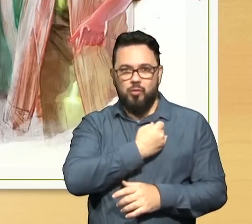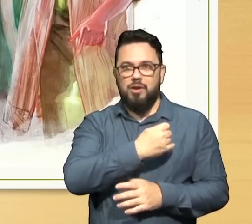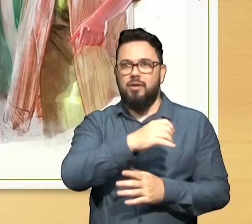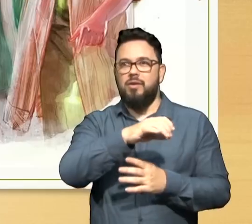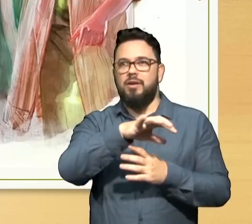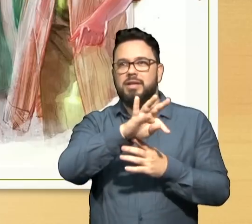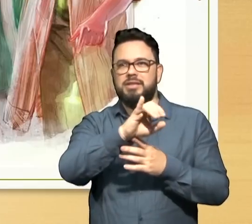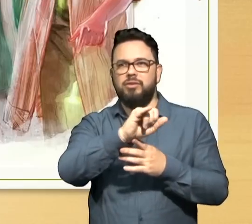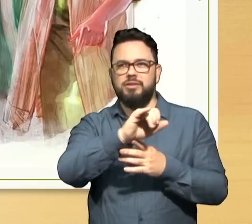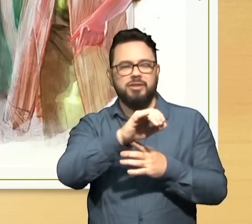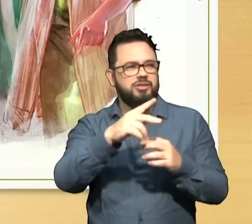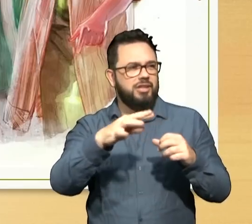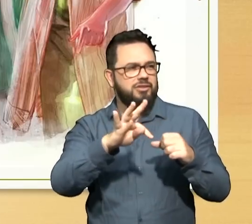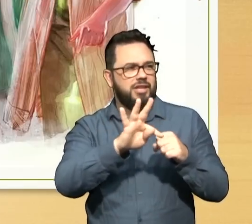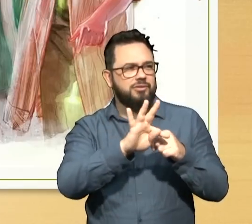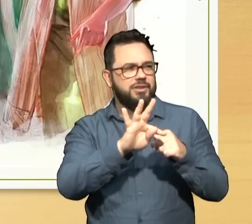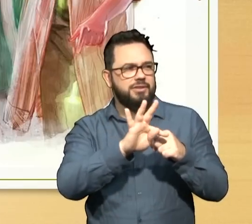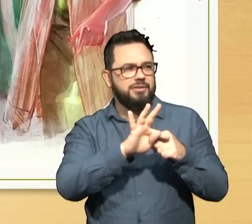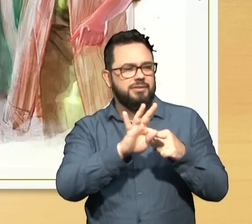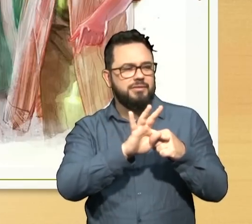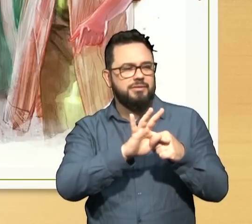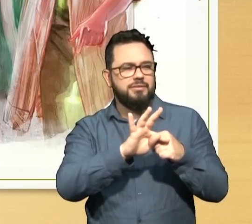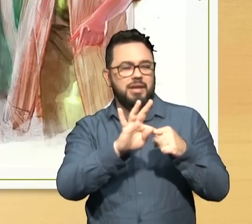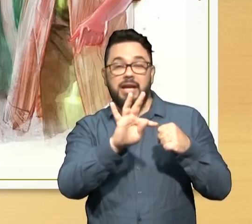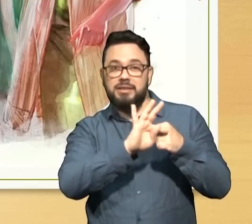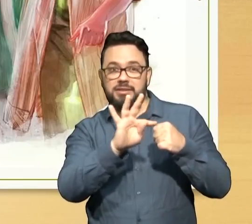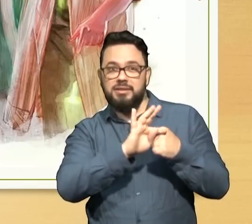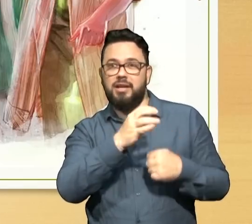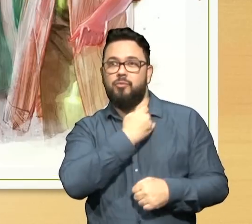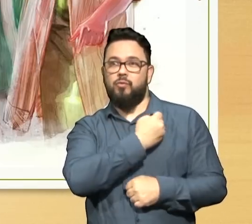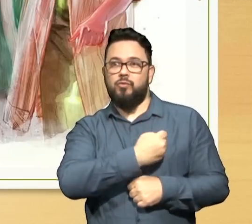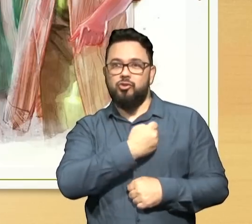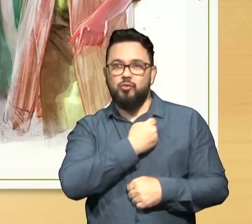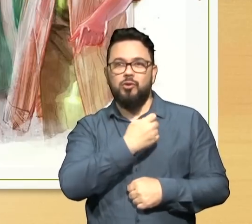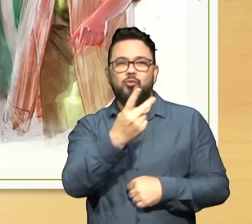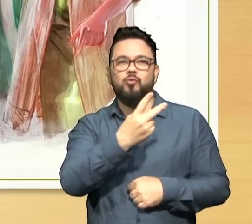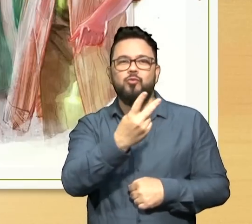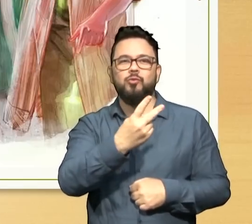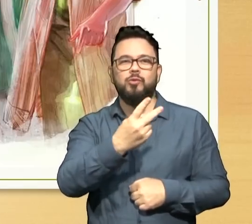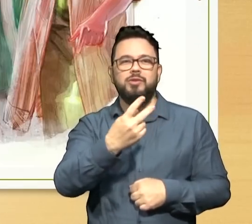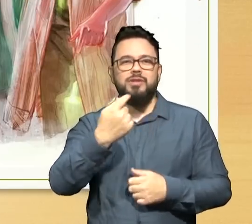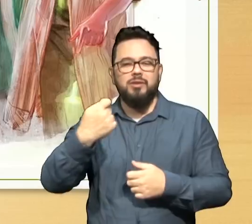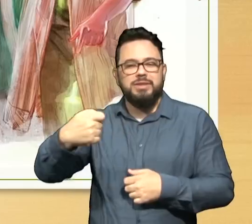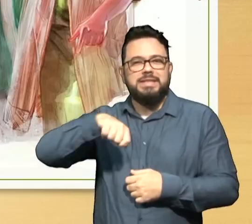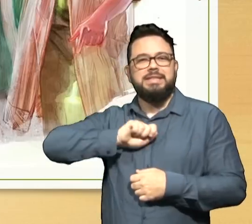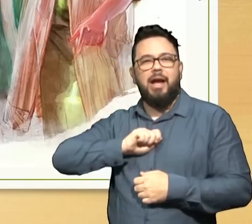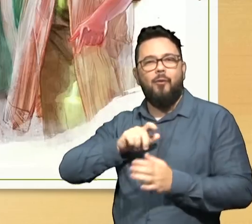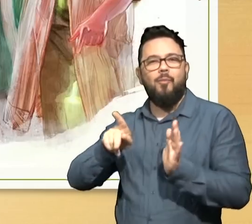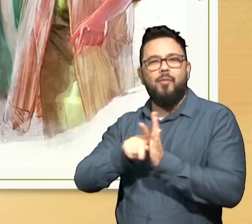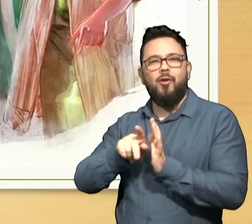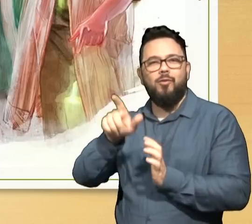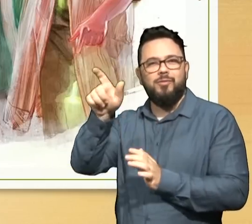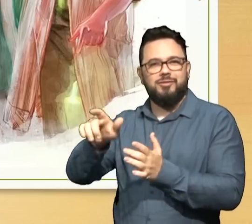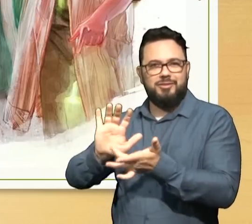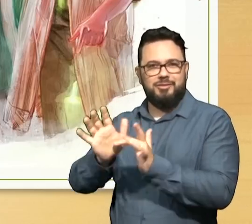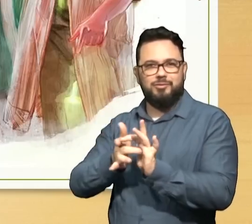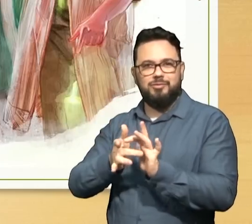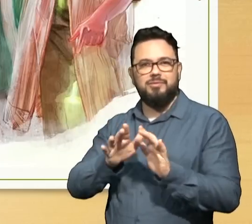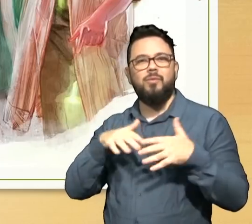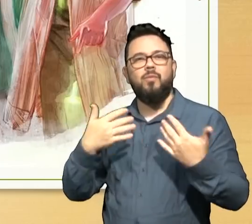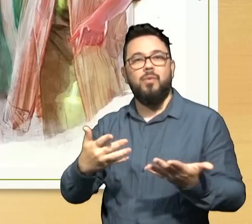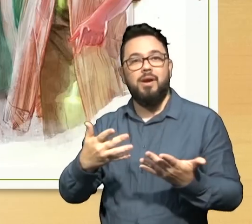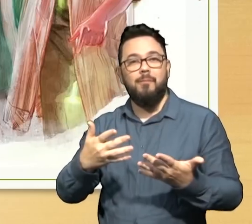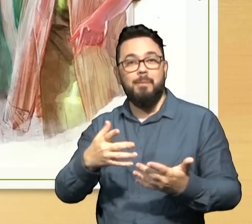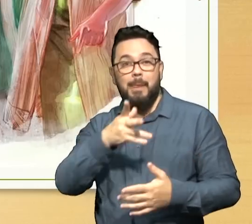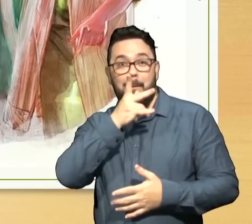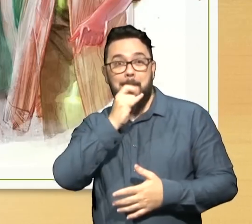certa situação em que uma vila Samaritana não não acolheu os discípulos el senhor quer que a gente